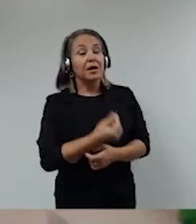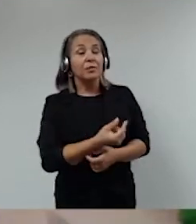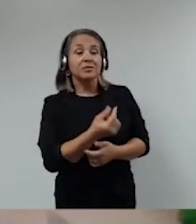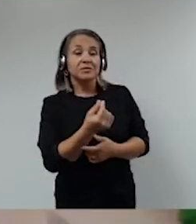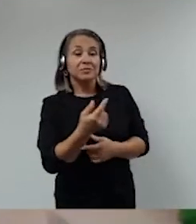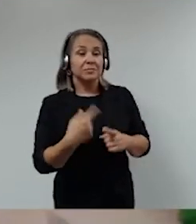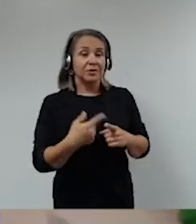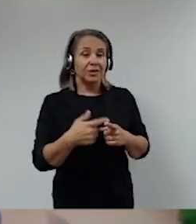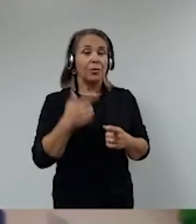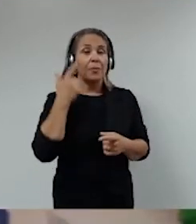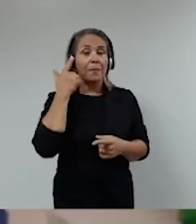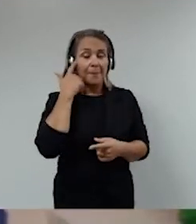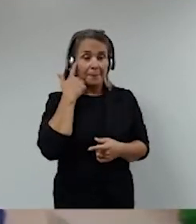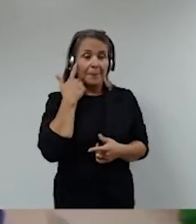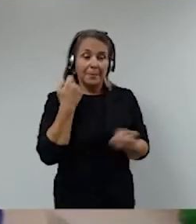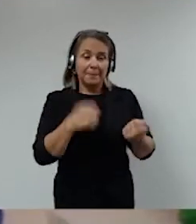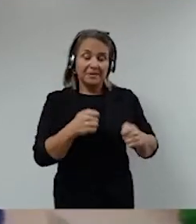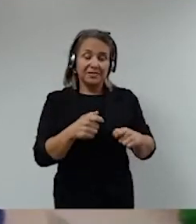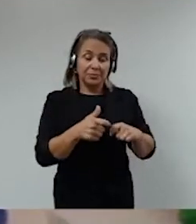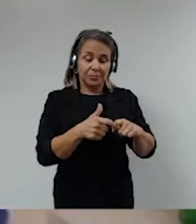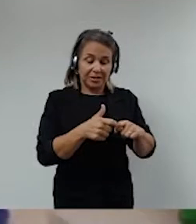ter que se adequar